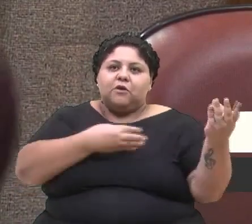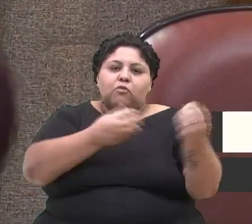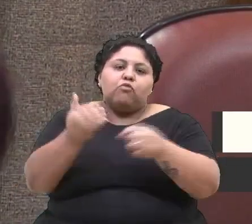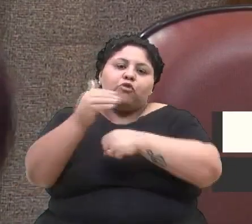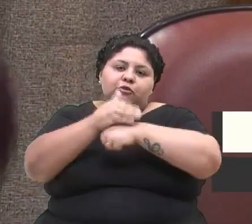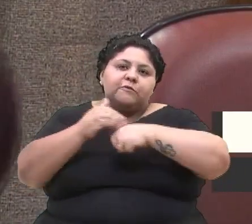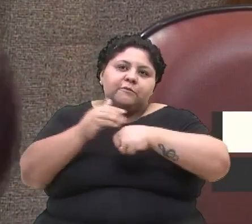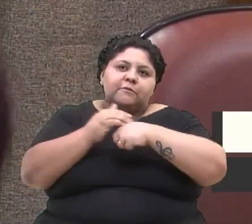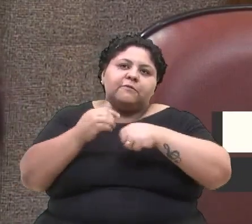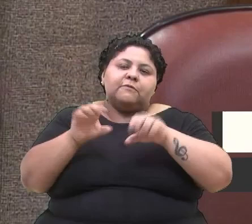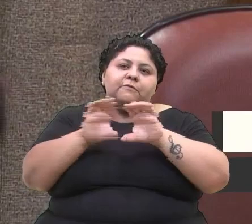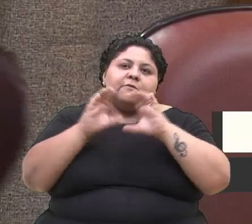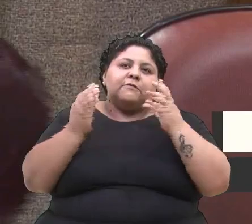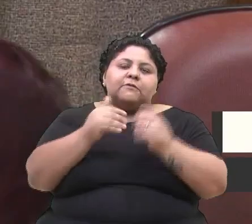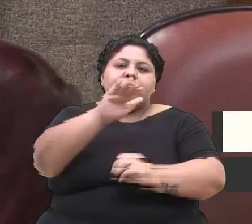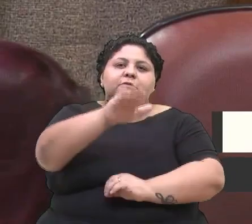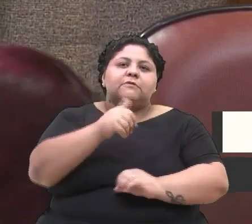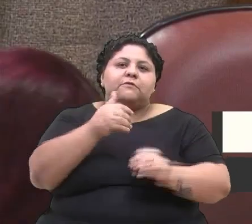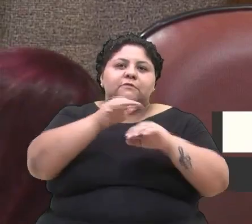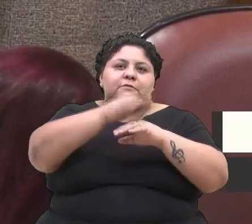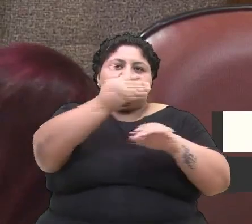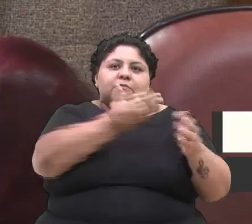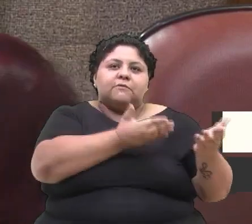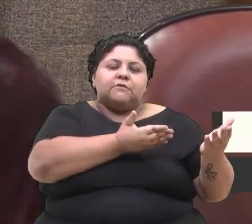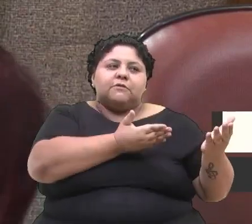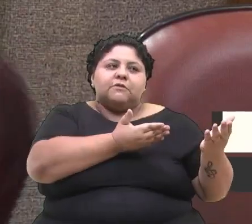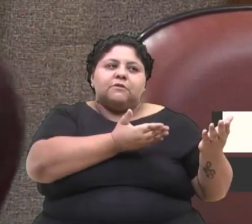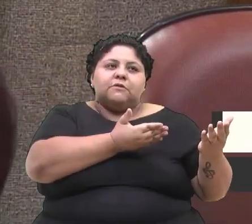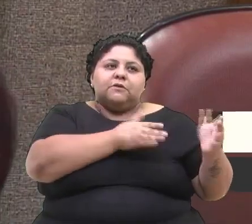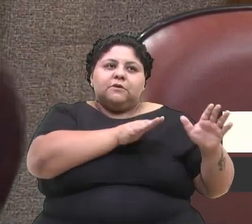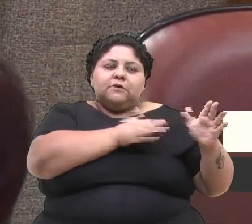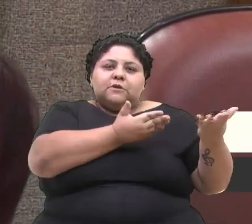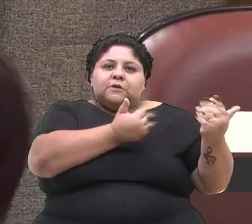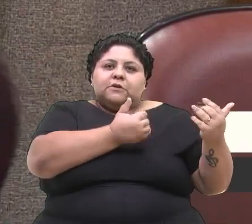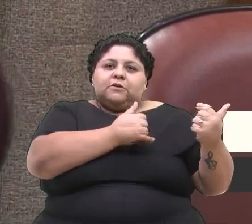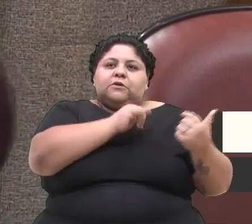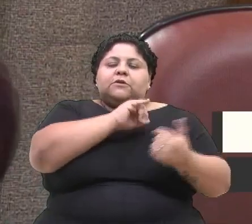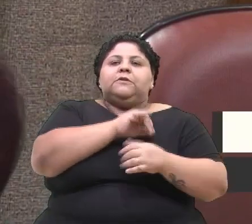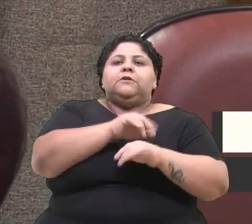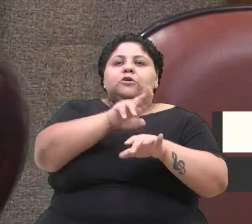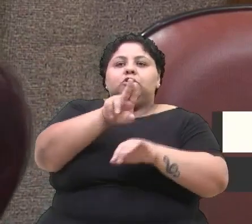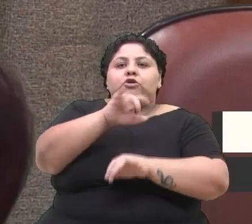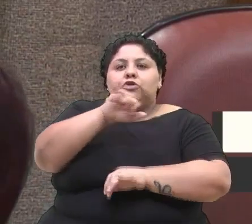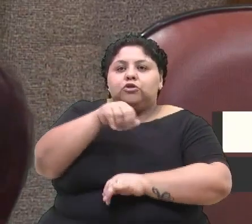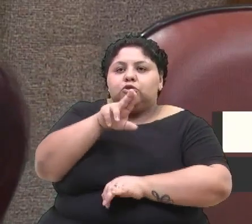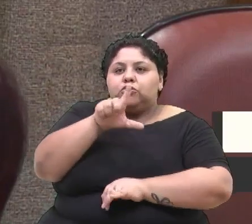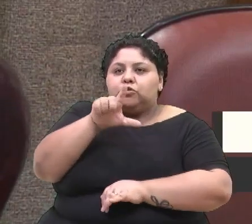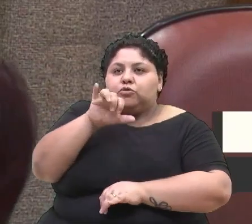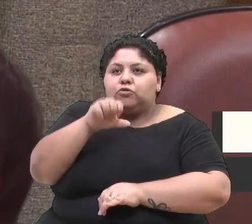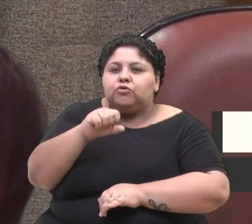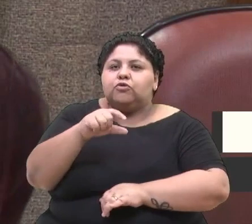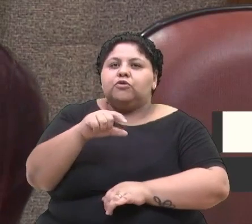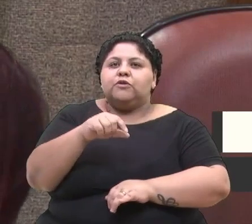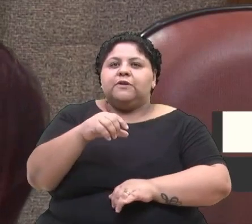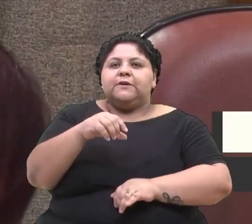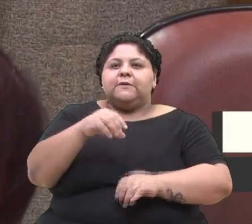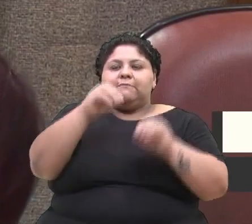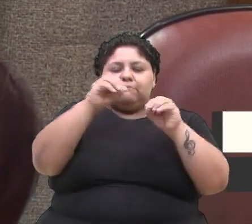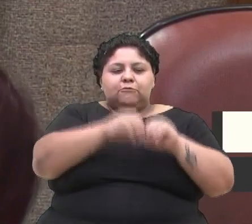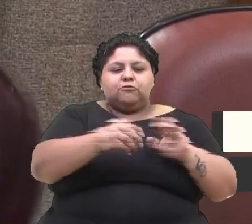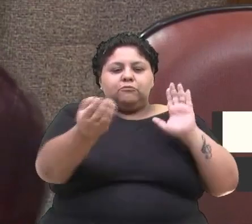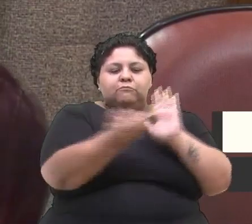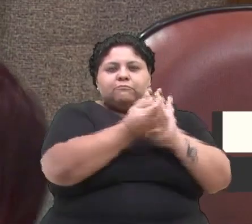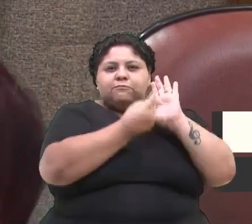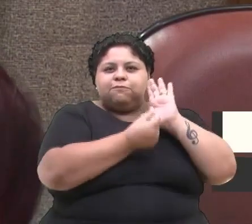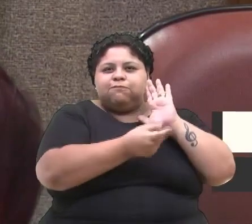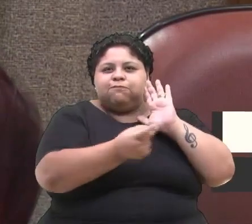comunidade era chamado pelos mais jovens de zio Júlio Júlio lanner deixou um legado de alegria e bondade entre familiares e